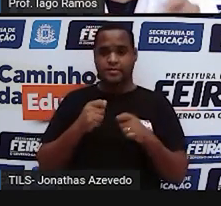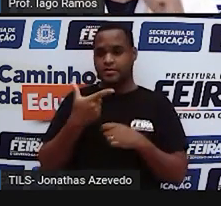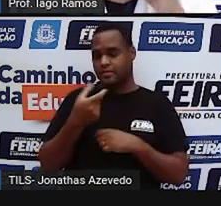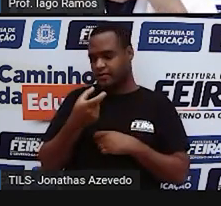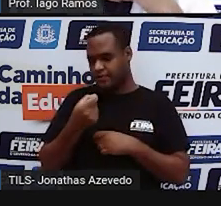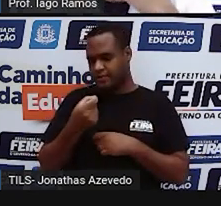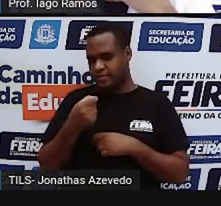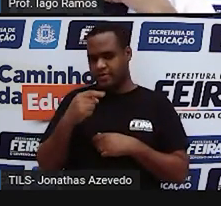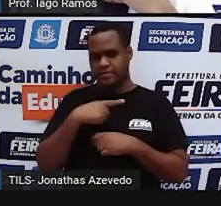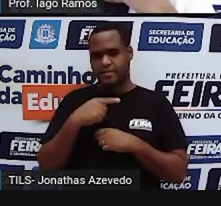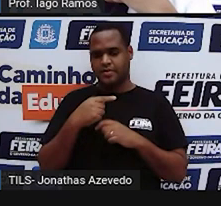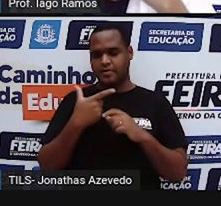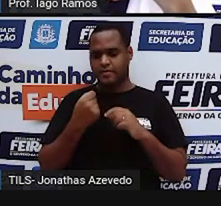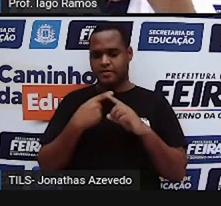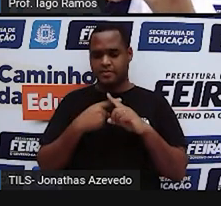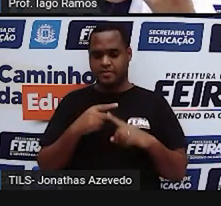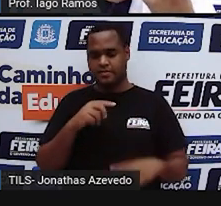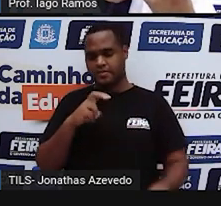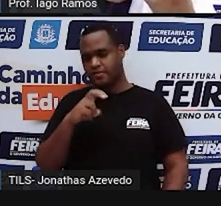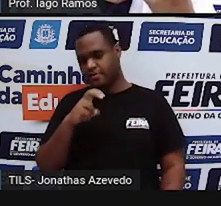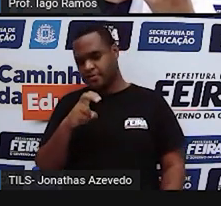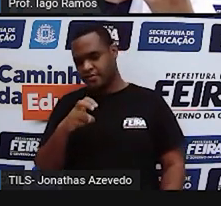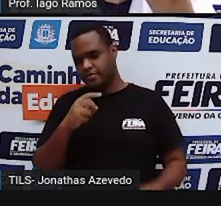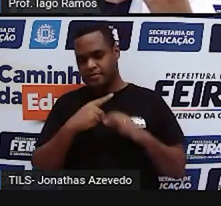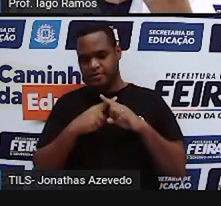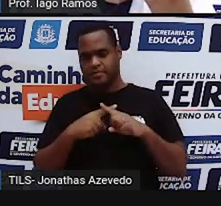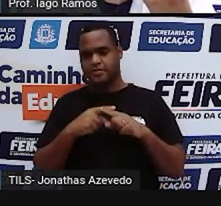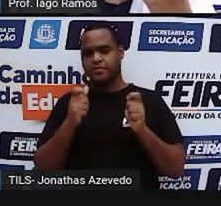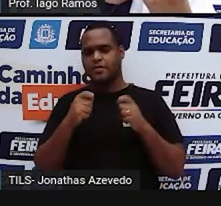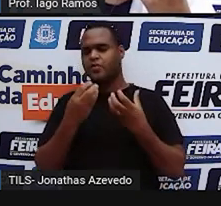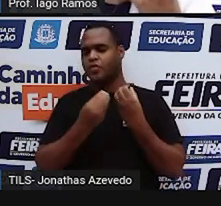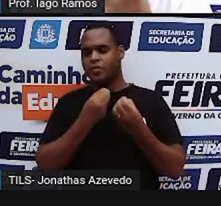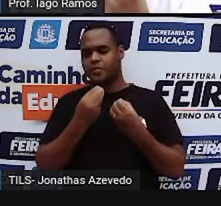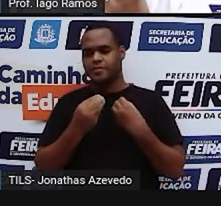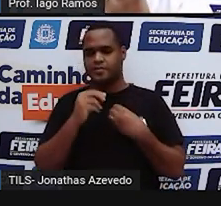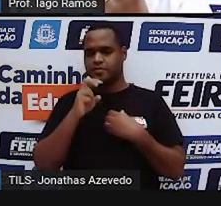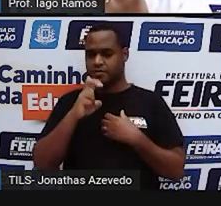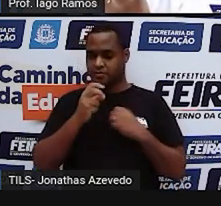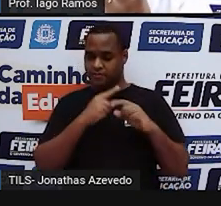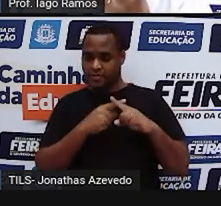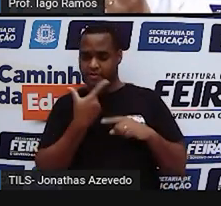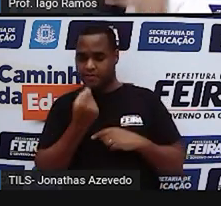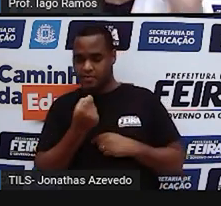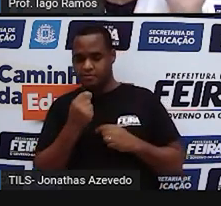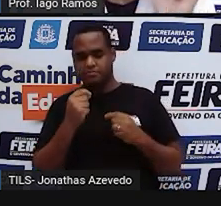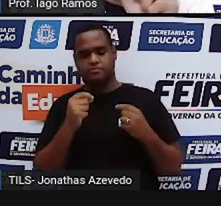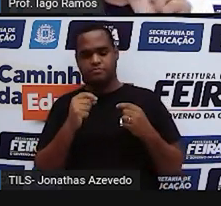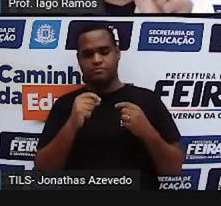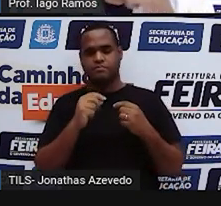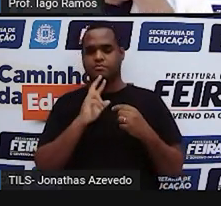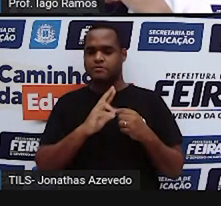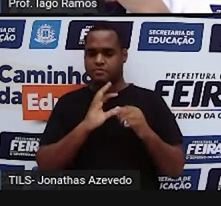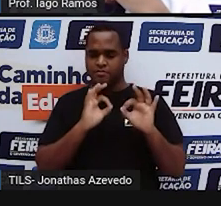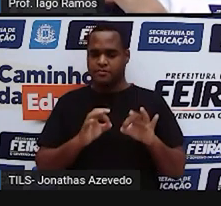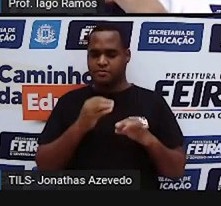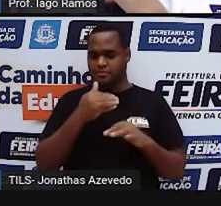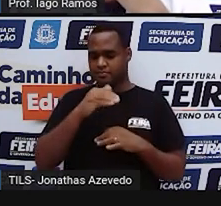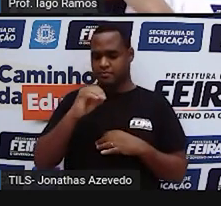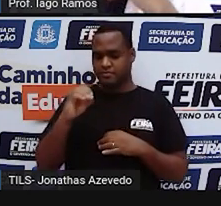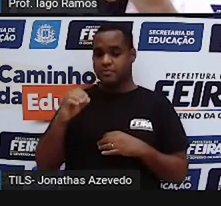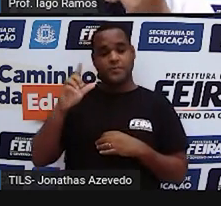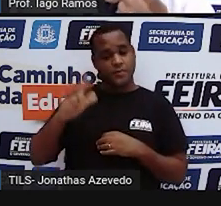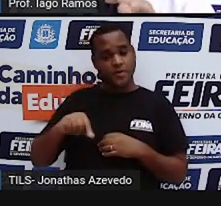20 x 5 x como é que faz isso professor é só fazer cinco x20 que dá 100 e repete o